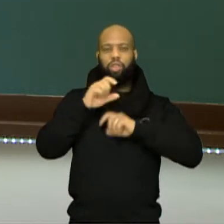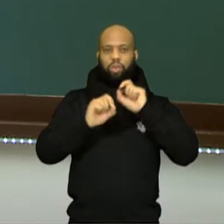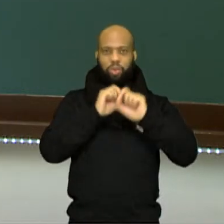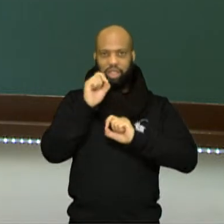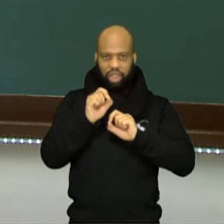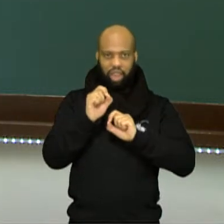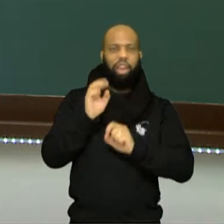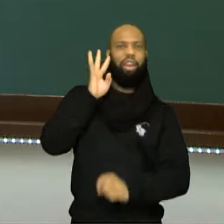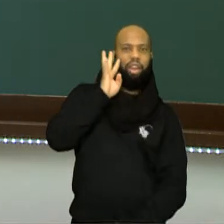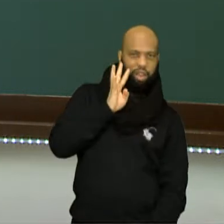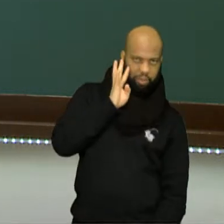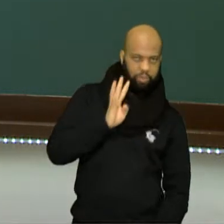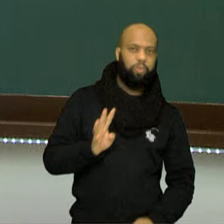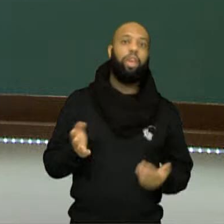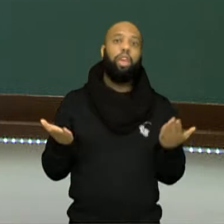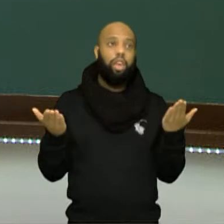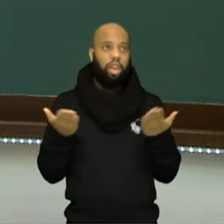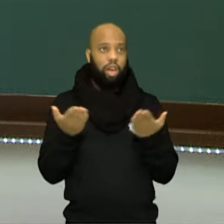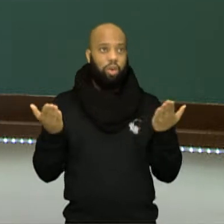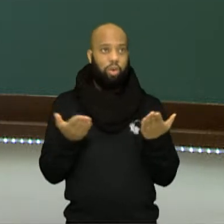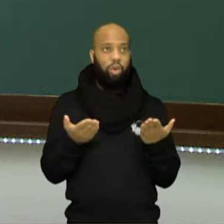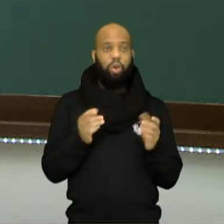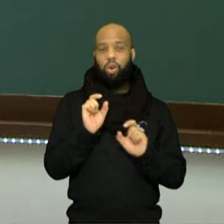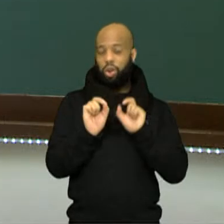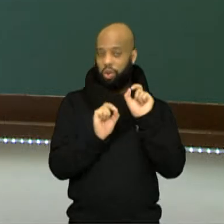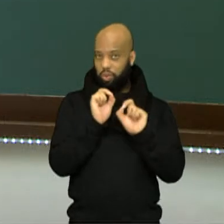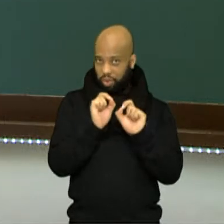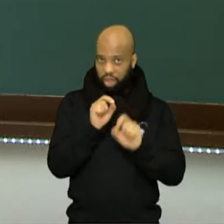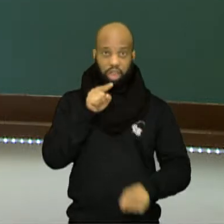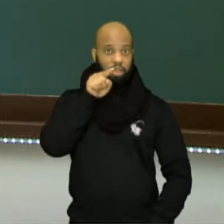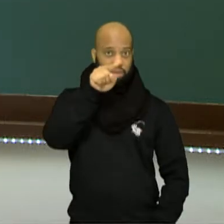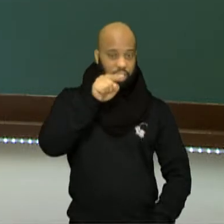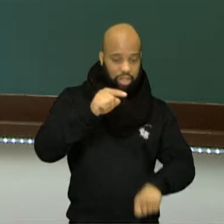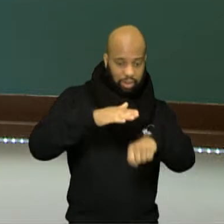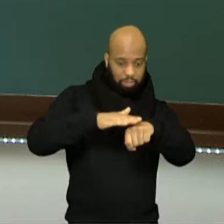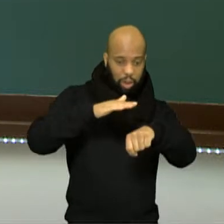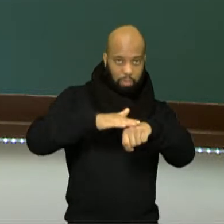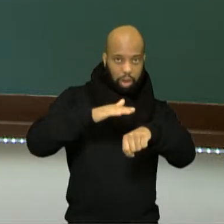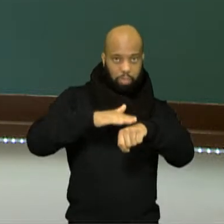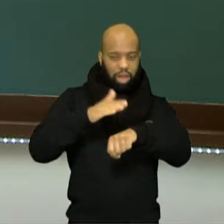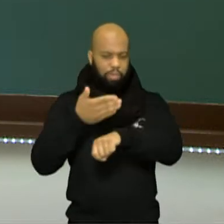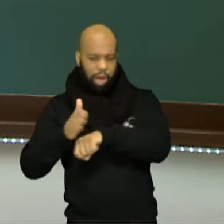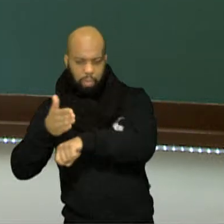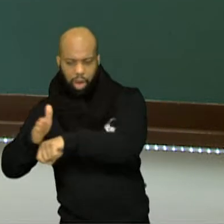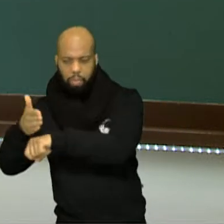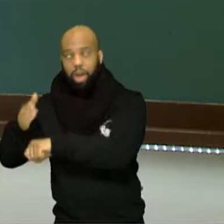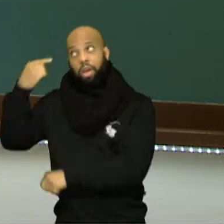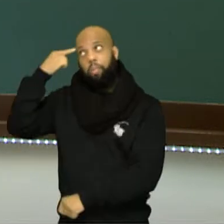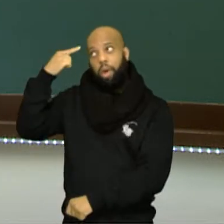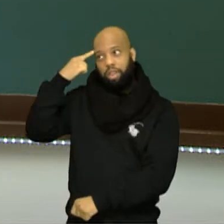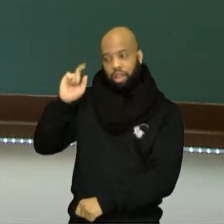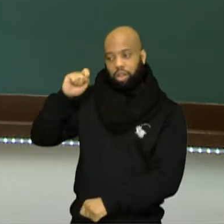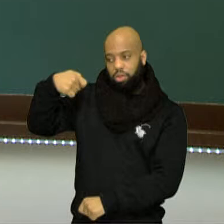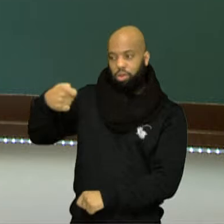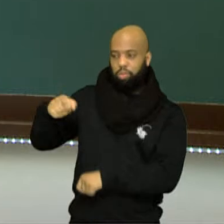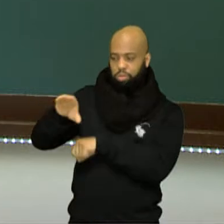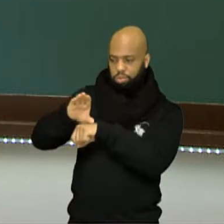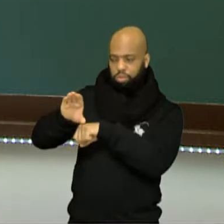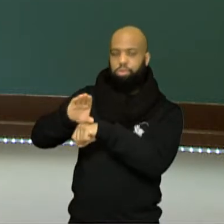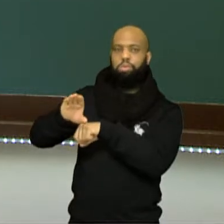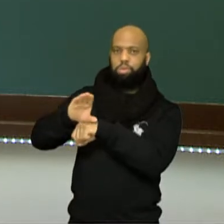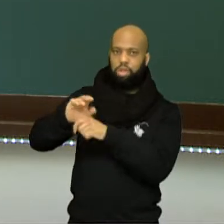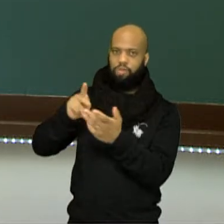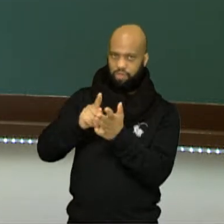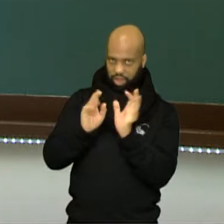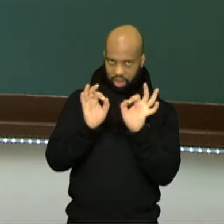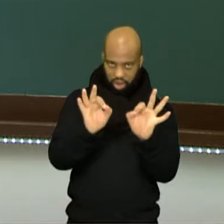dinâmica, tá? Bom, agora uma tarefinha mão na massa, para vocês pensarem a Constituição na prática